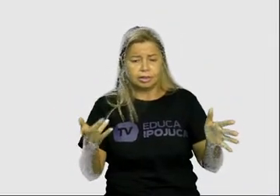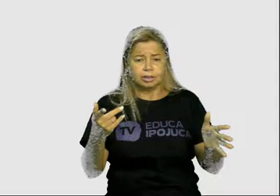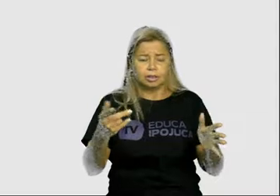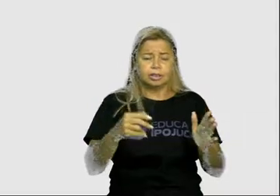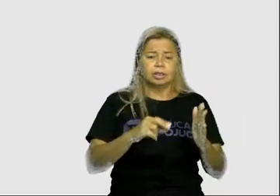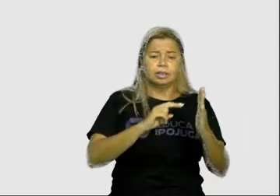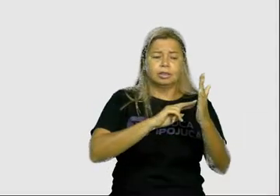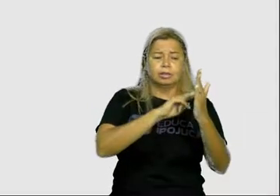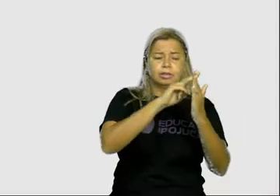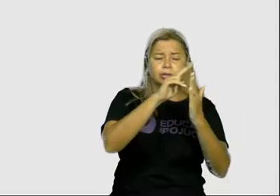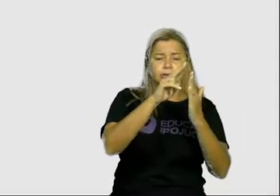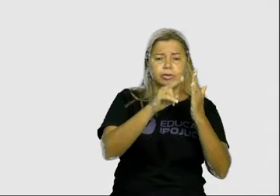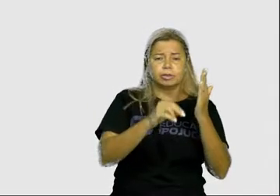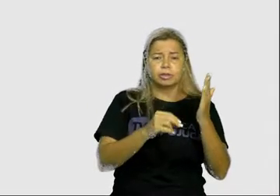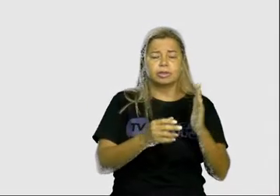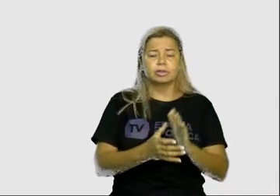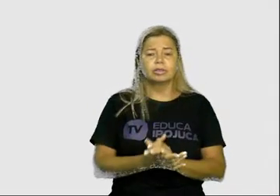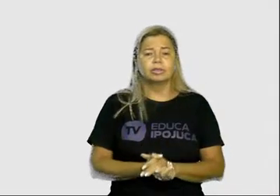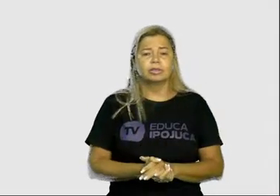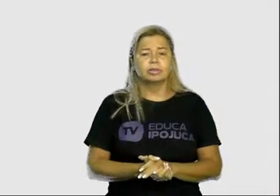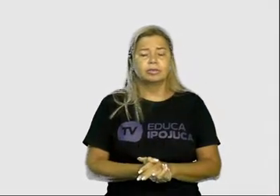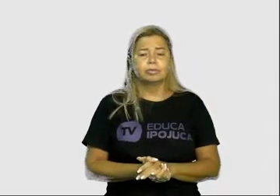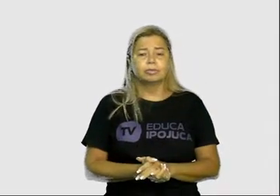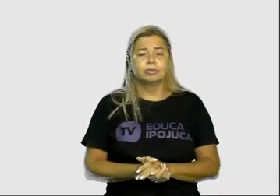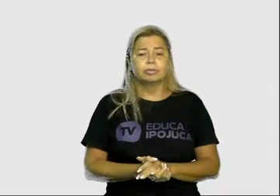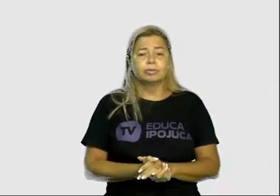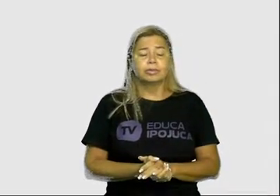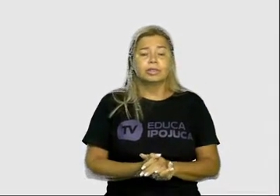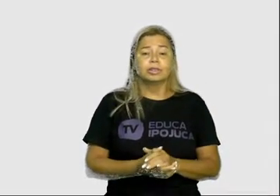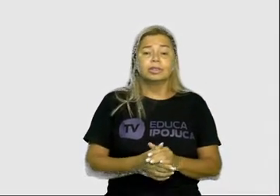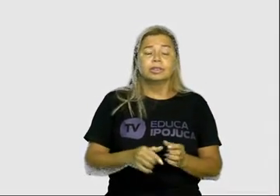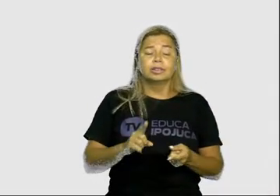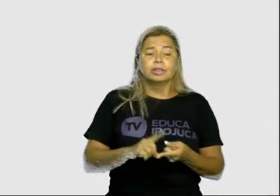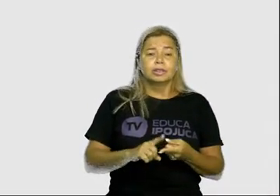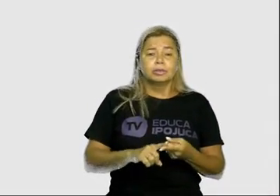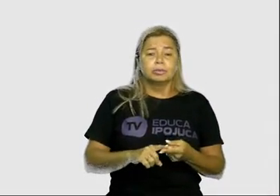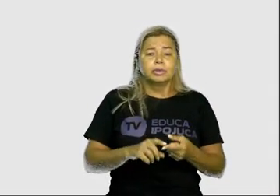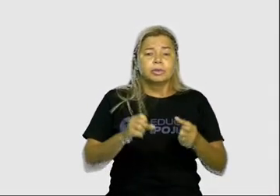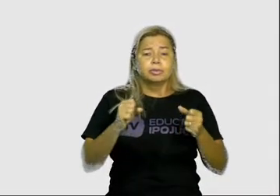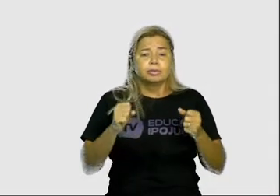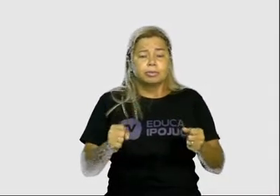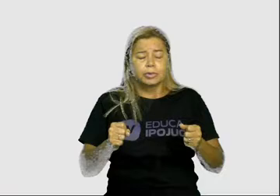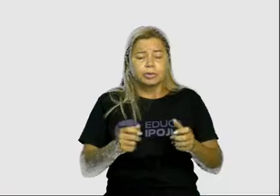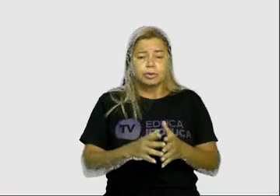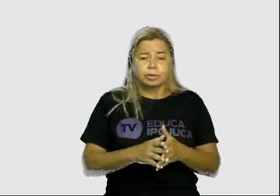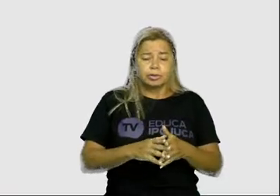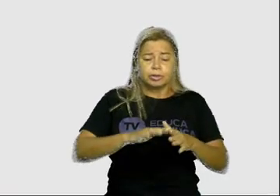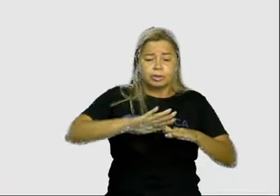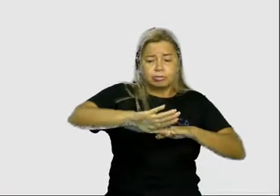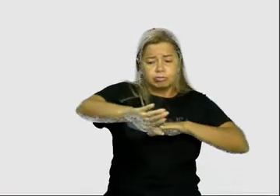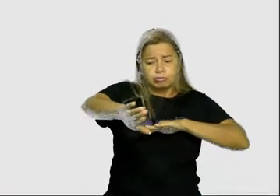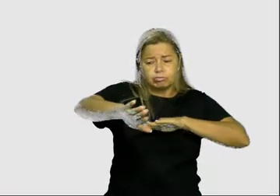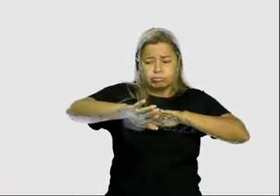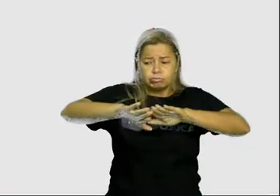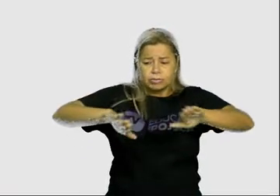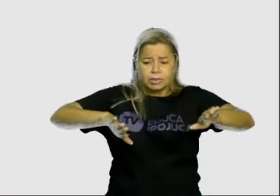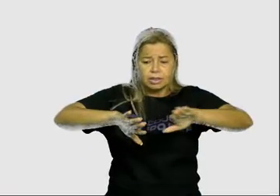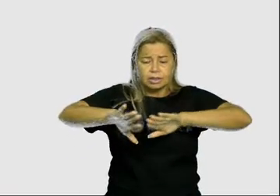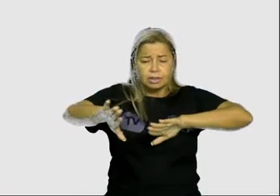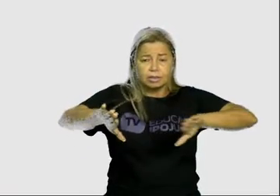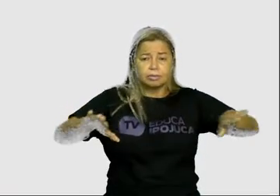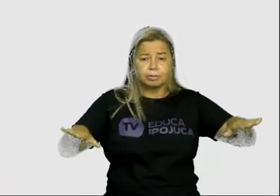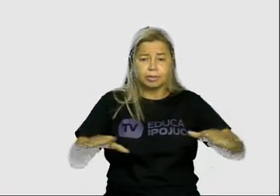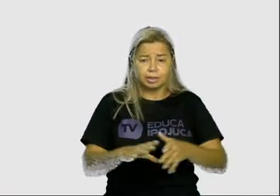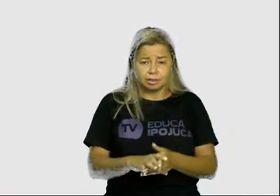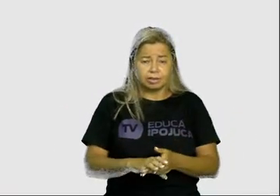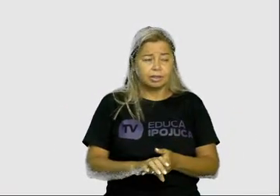dessa figura aqui que a gente está vendo. Ela pode também criar separação de espaço no grafismo.